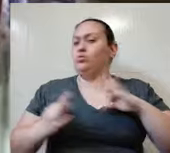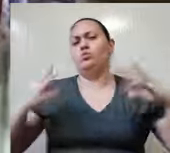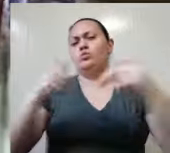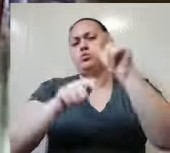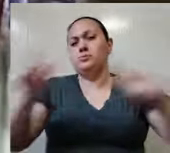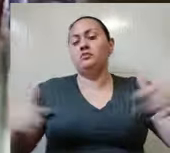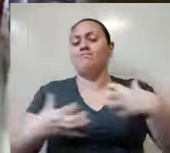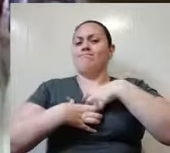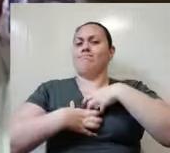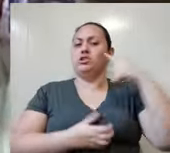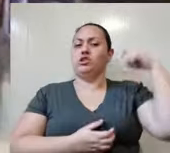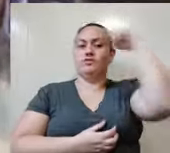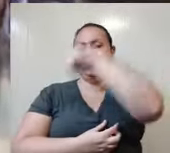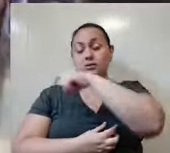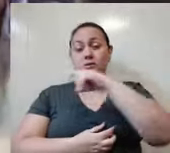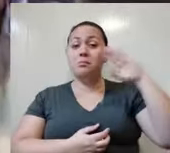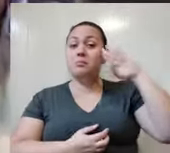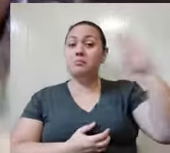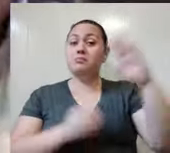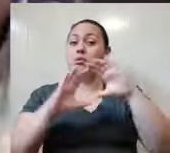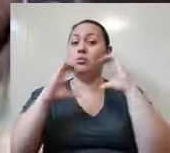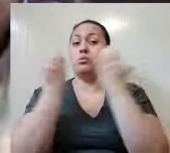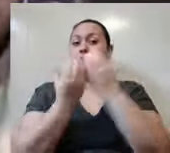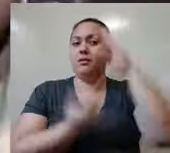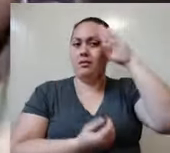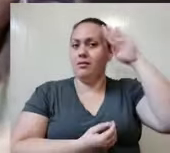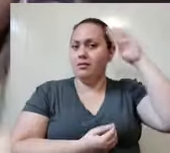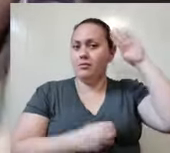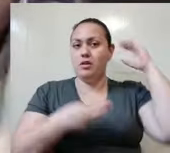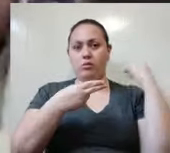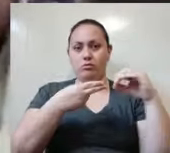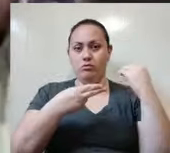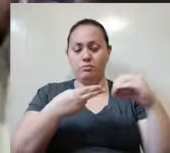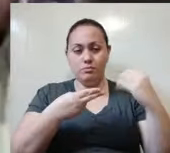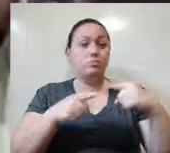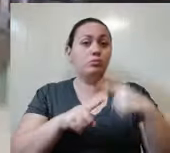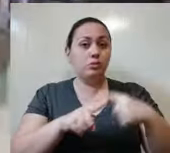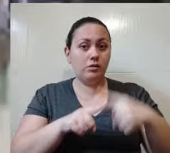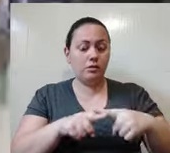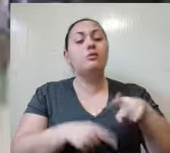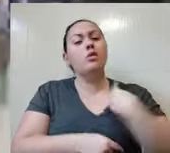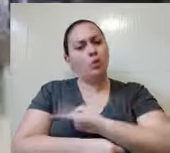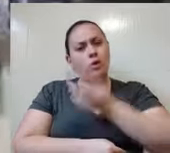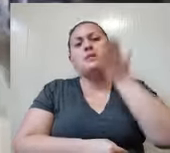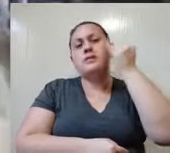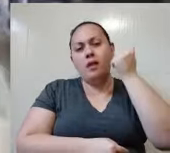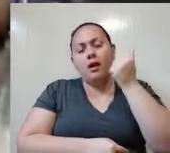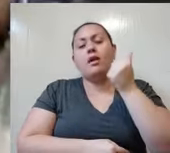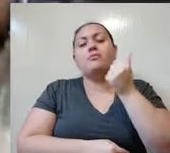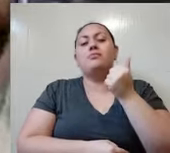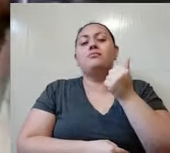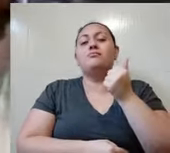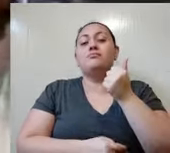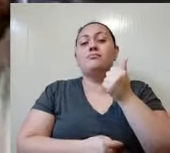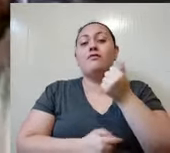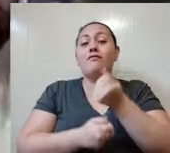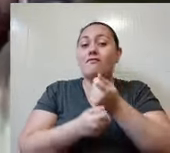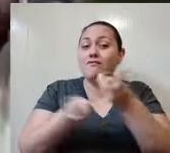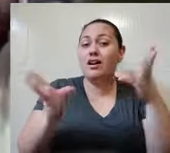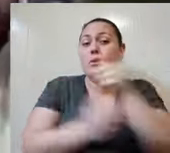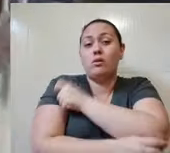mundo nesse momento, né? Principalmente para a comunidade acadêmica da UFSPA, porque a gente sabe que muitos alunos não são de